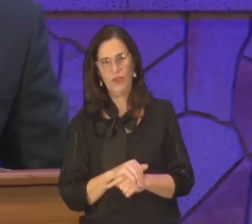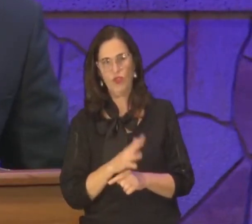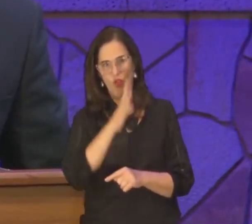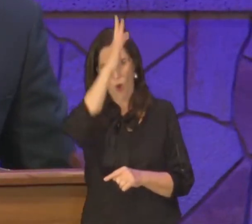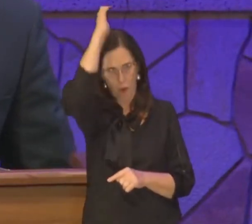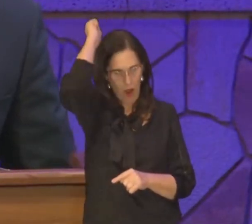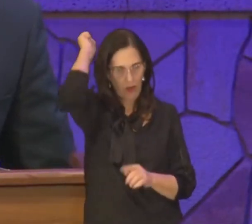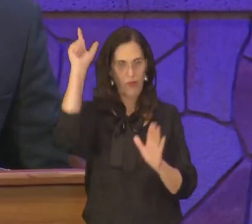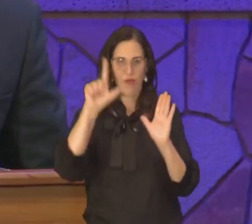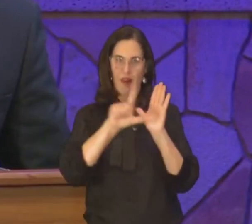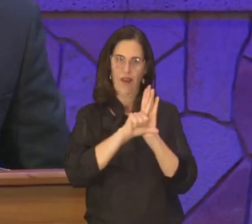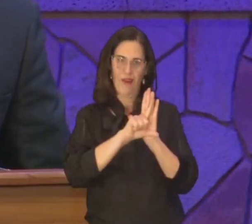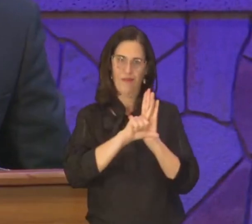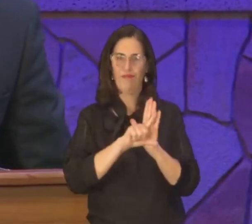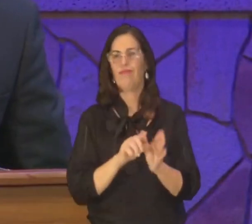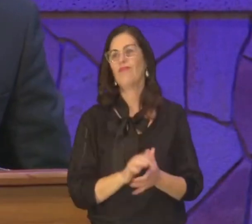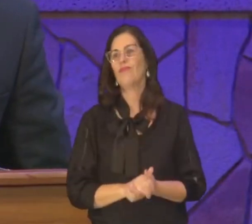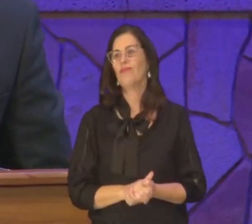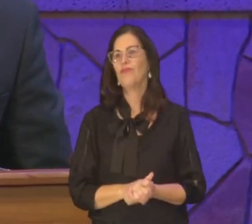da lei.